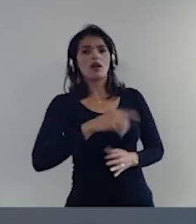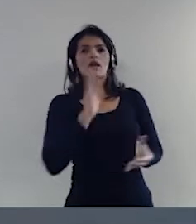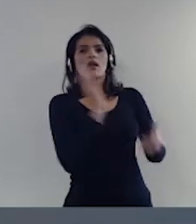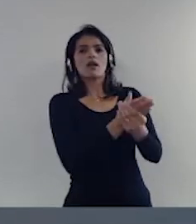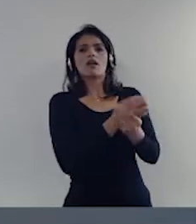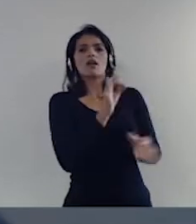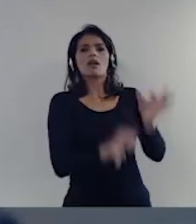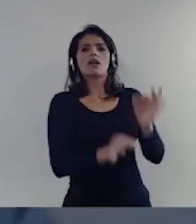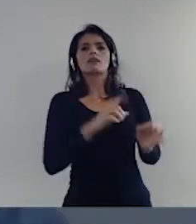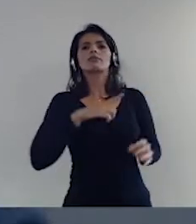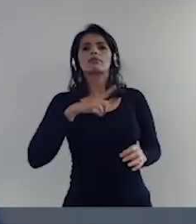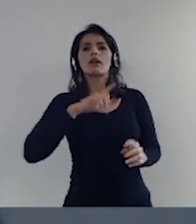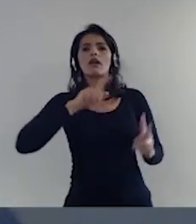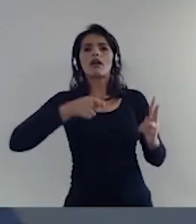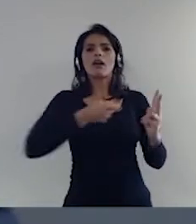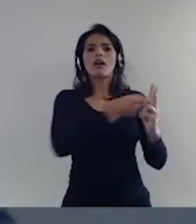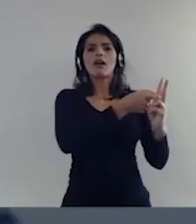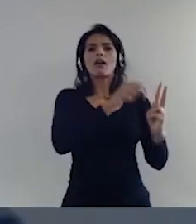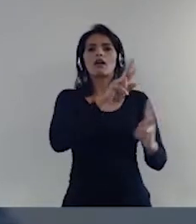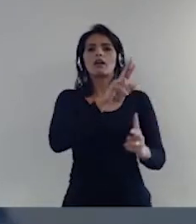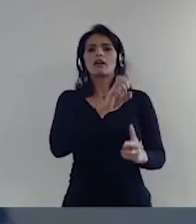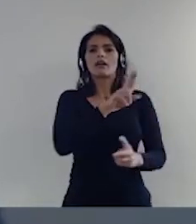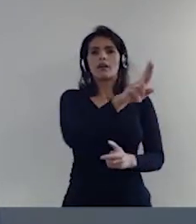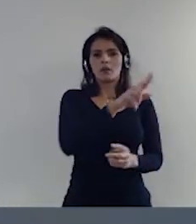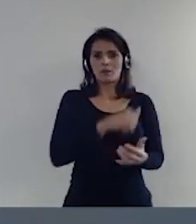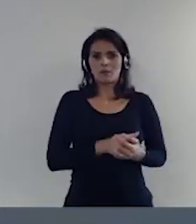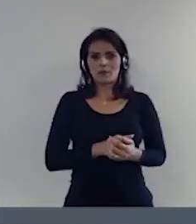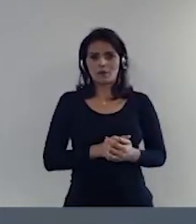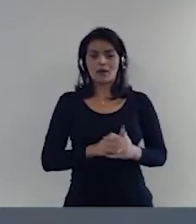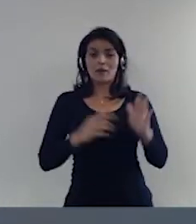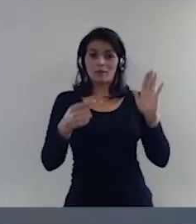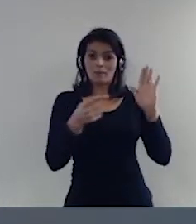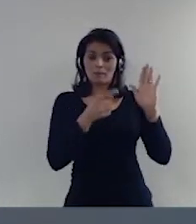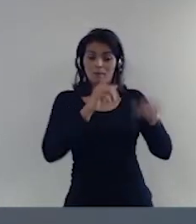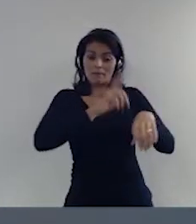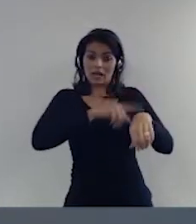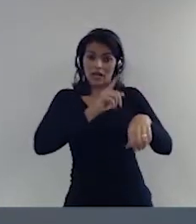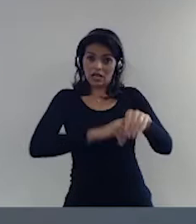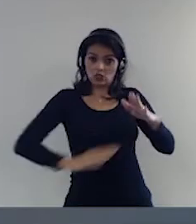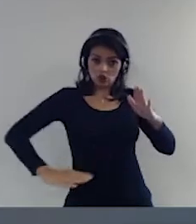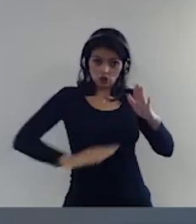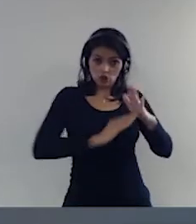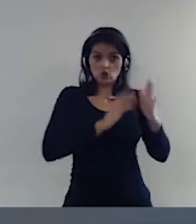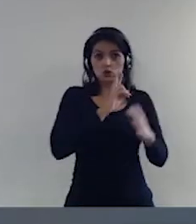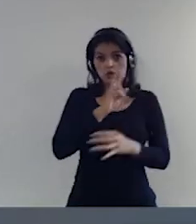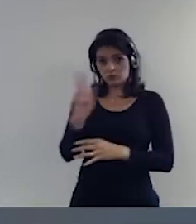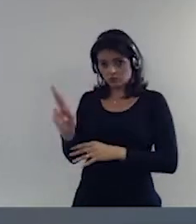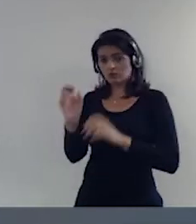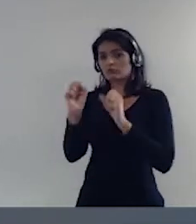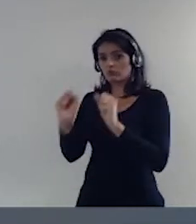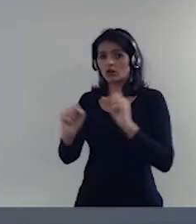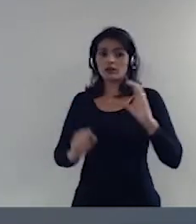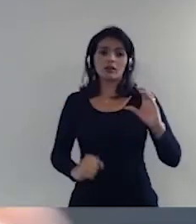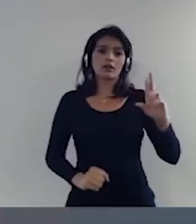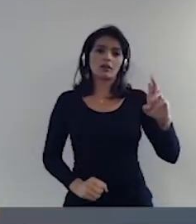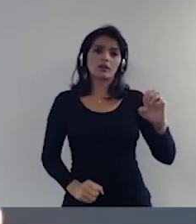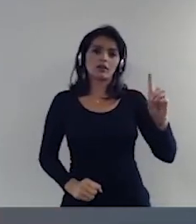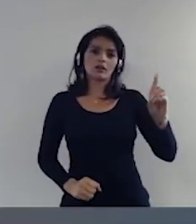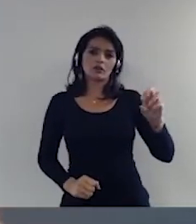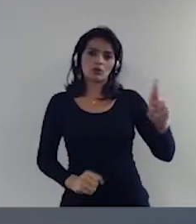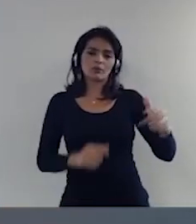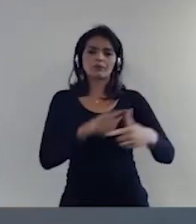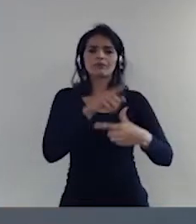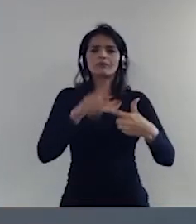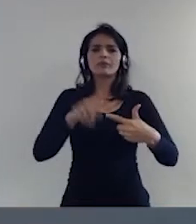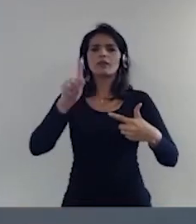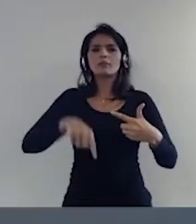réu. Então, o réu, no prazo da resposta, pode formular a sua oferta, o réu que é o credor. Segunda questão, a oferta tem que ser específica ou